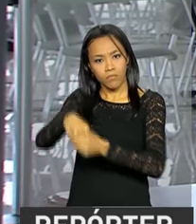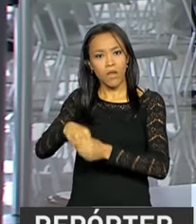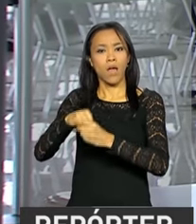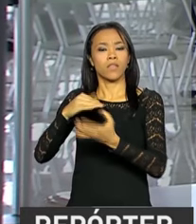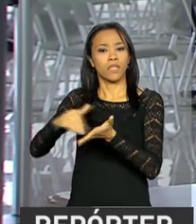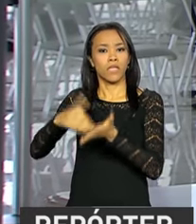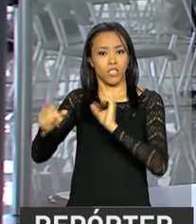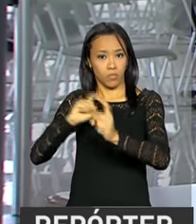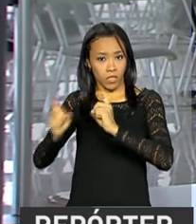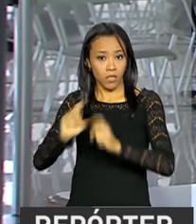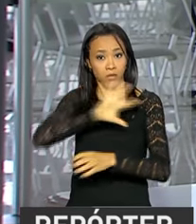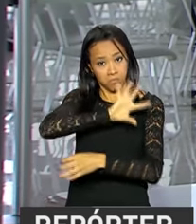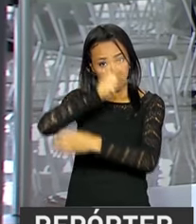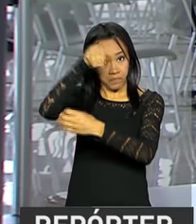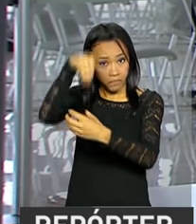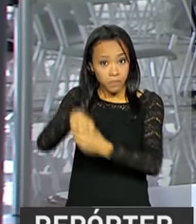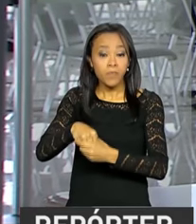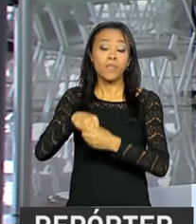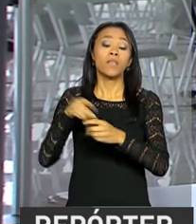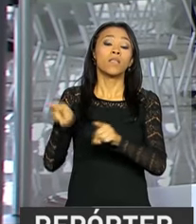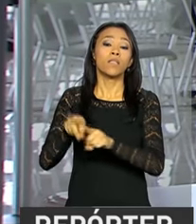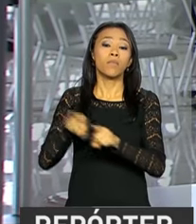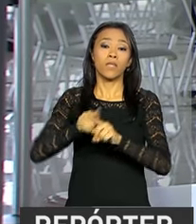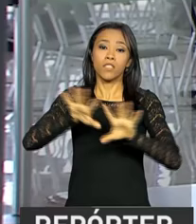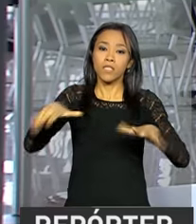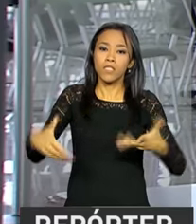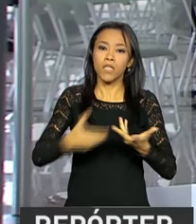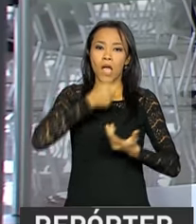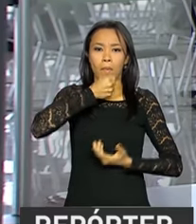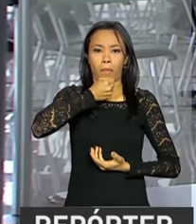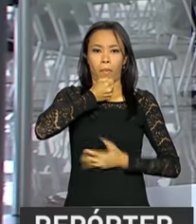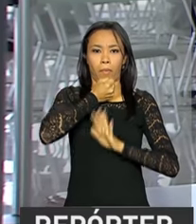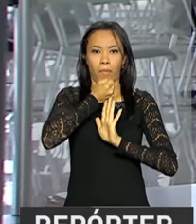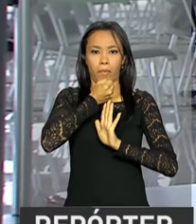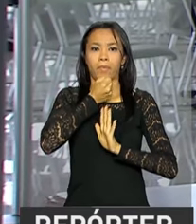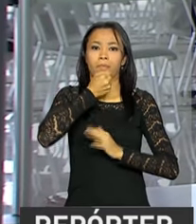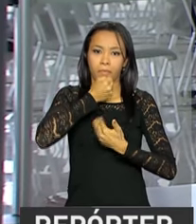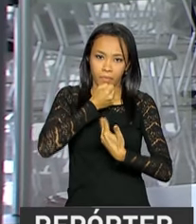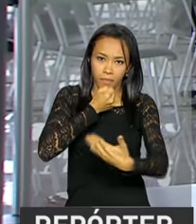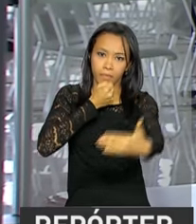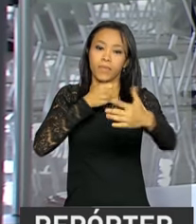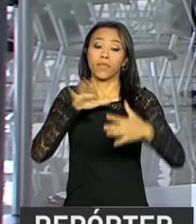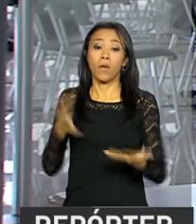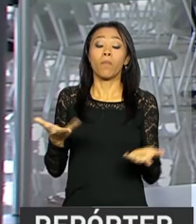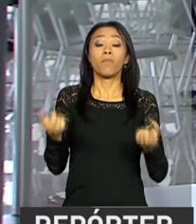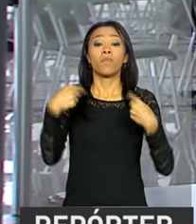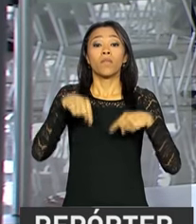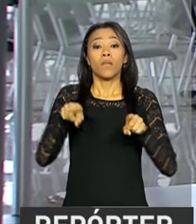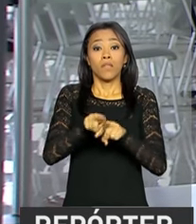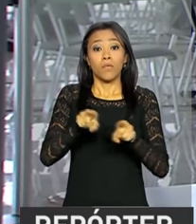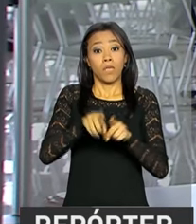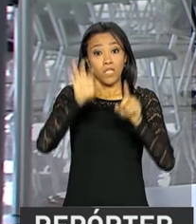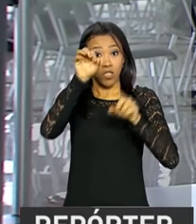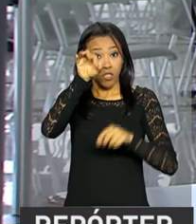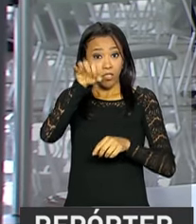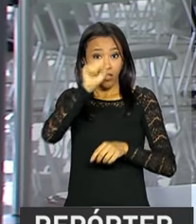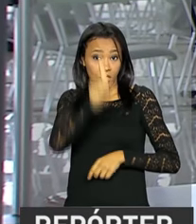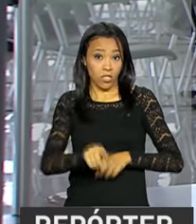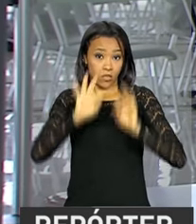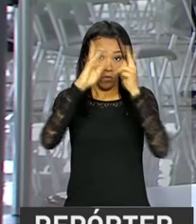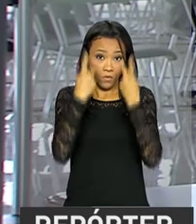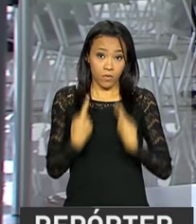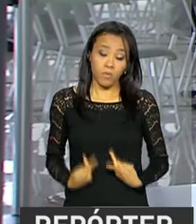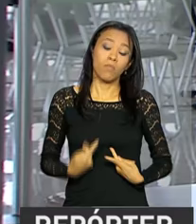também o cerimonial da Presidência da República. À frente do novo Ministério dos Direitos Humanos fica a atual secretária